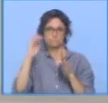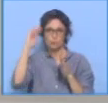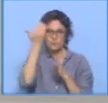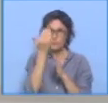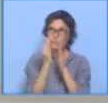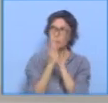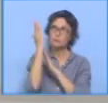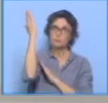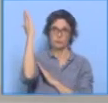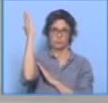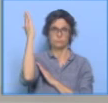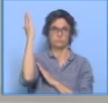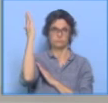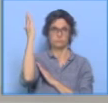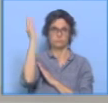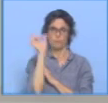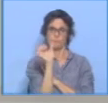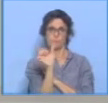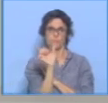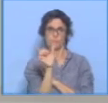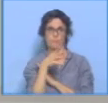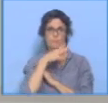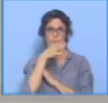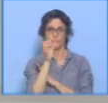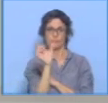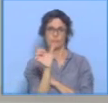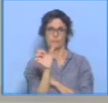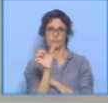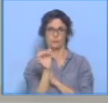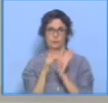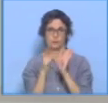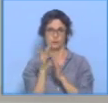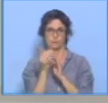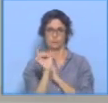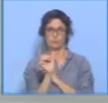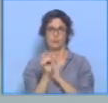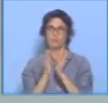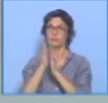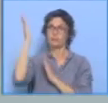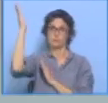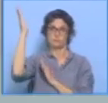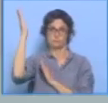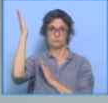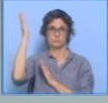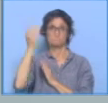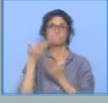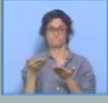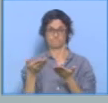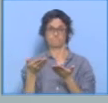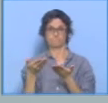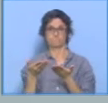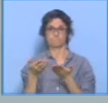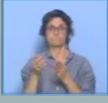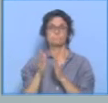pela palavra. Ora, Paulo identifica Jesus com a palavra de Deus, isto é, com o Filho de Deus que se encarnou na pessoa de Jesus